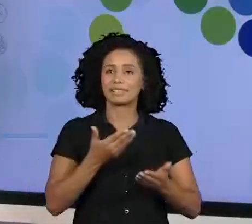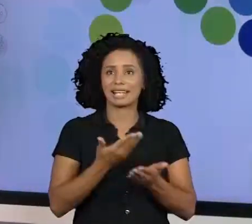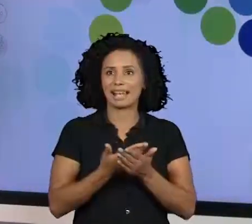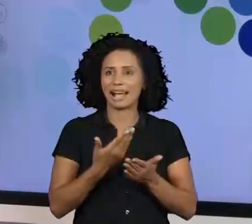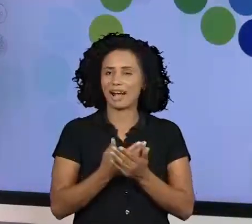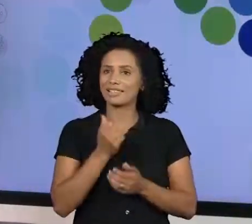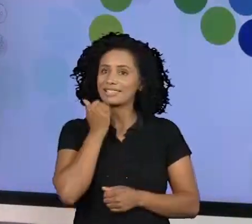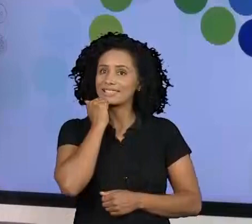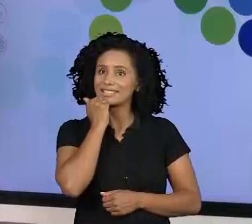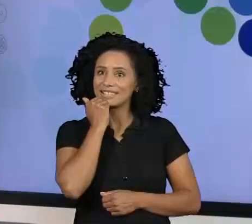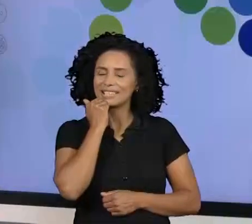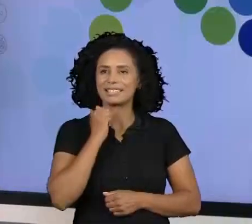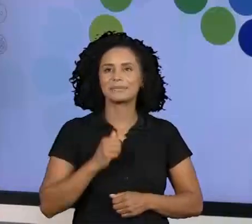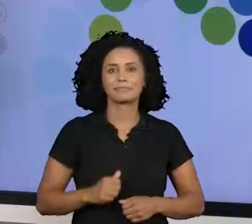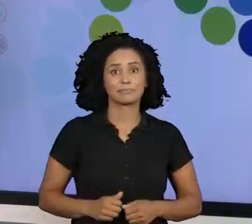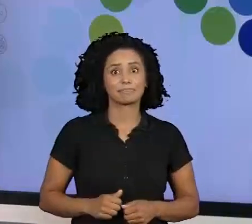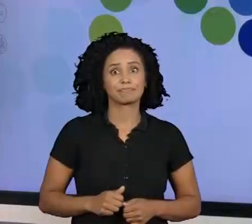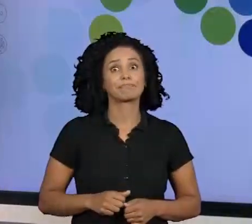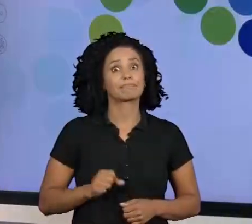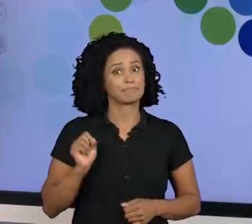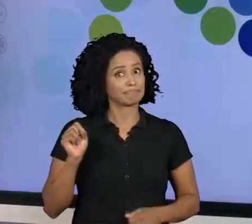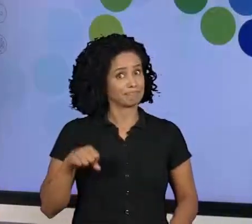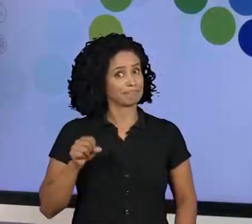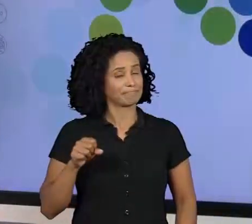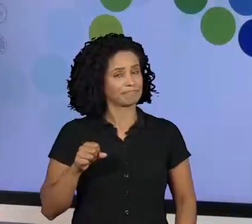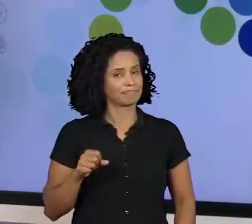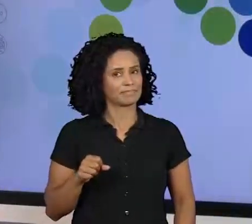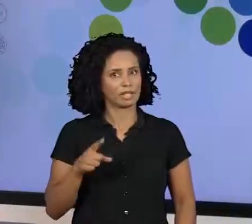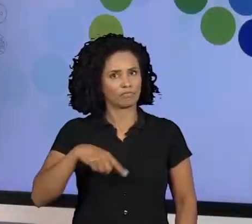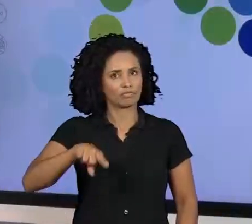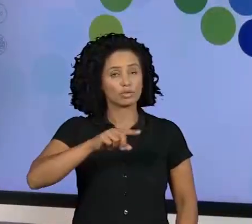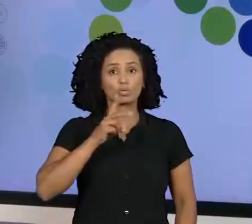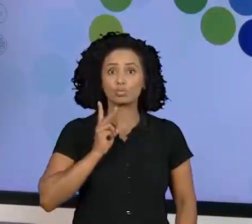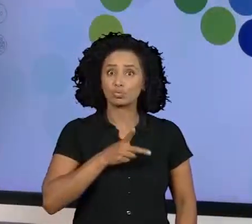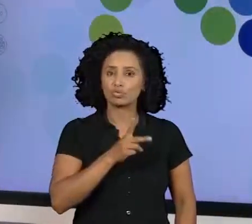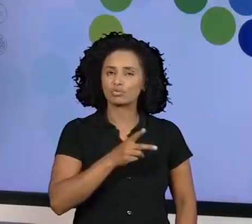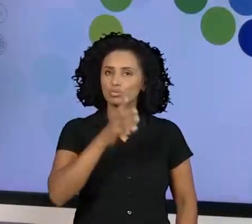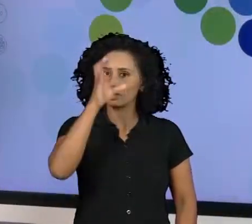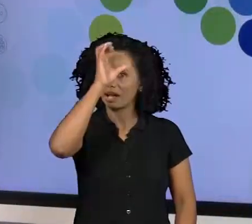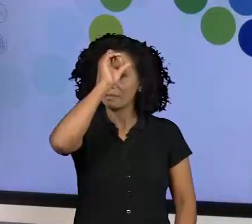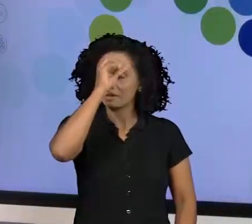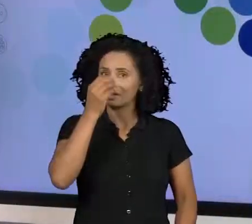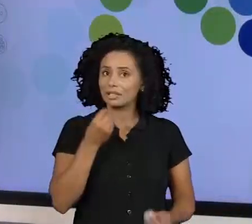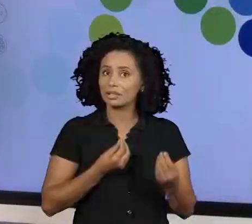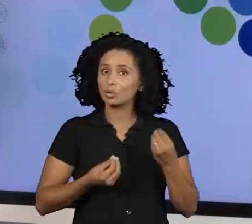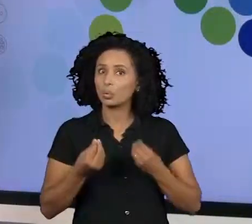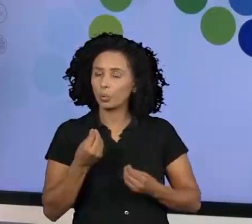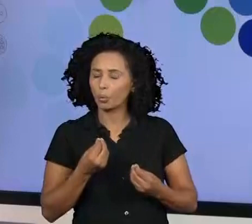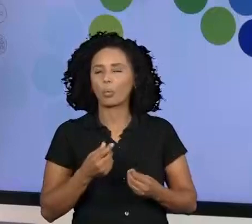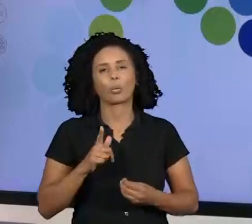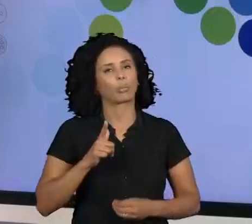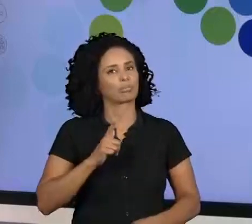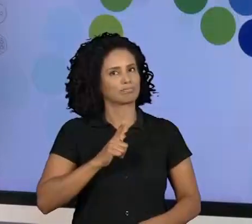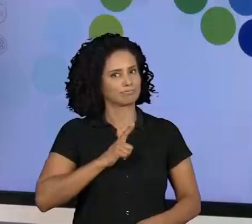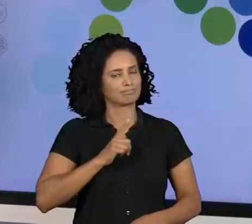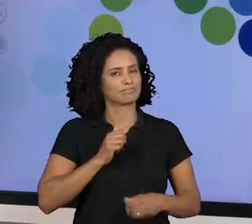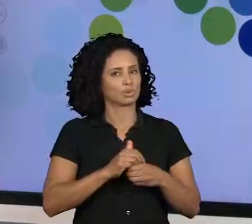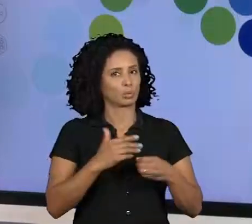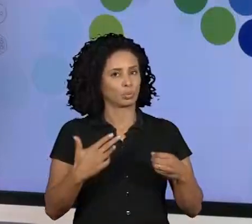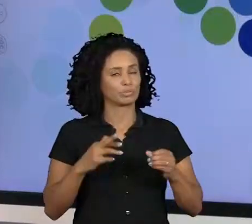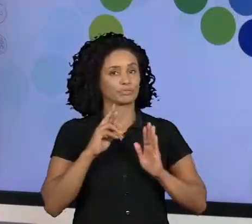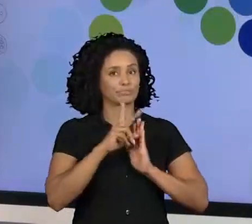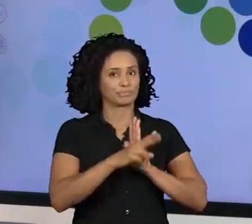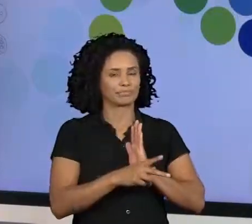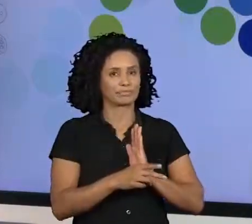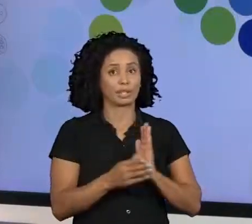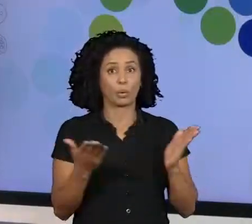de ciências. Isso mesmo, vamos continuar aprendendo aí um pouco mais sobre este componente. E para essa aula,